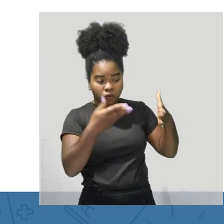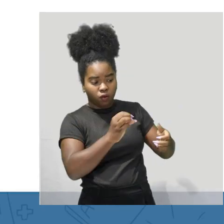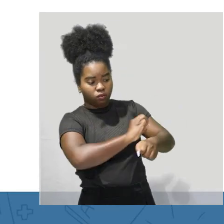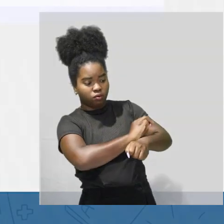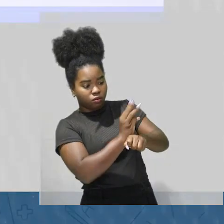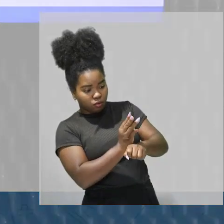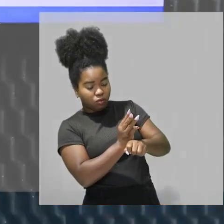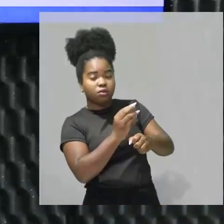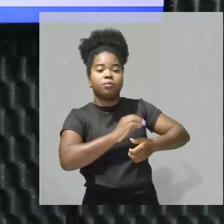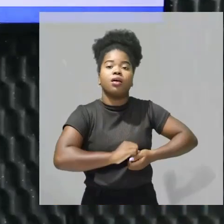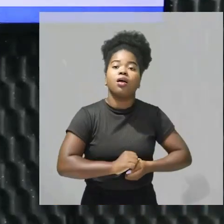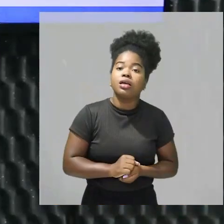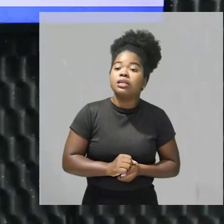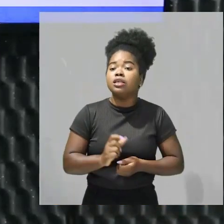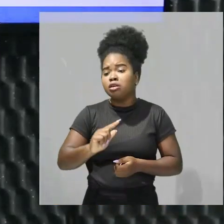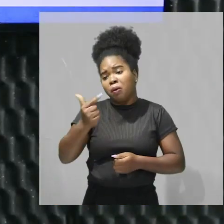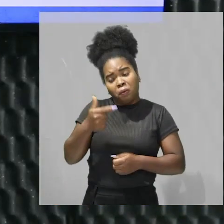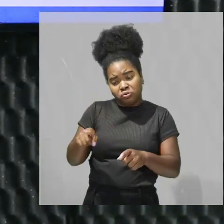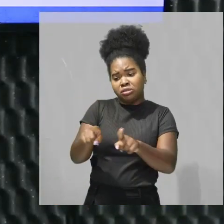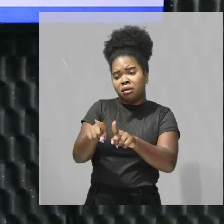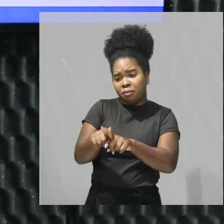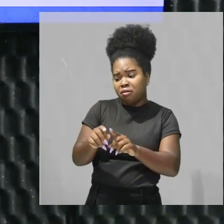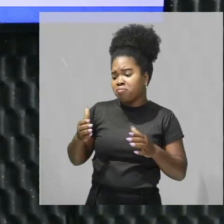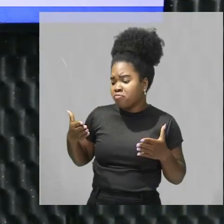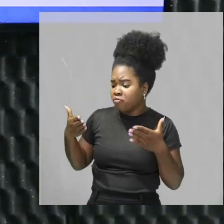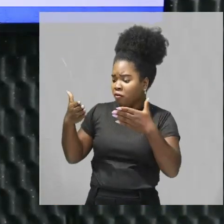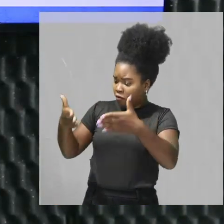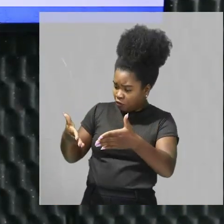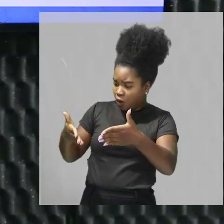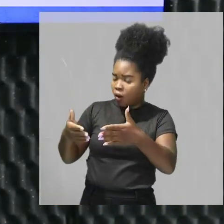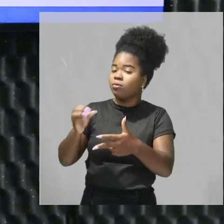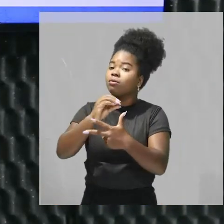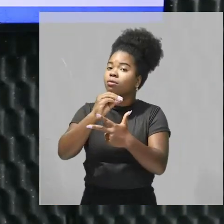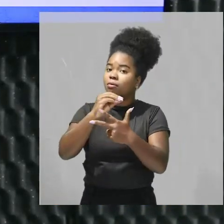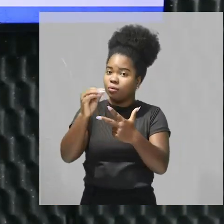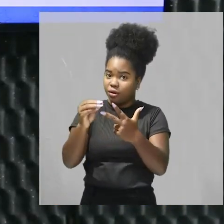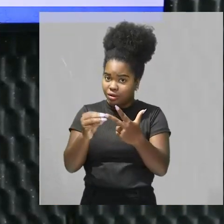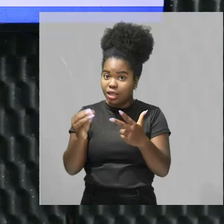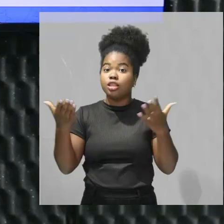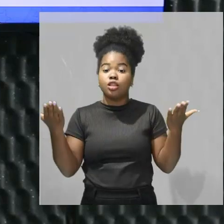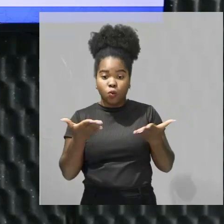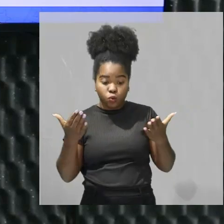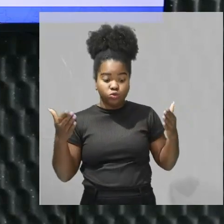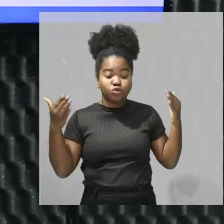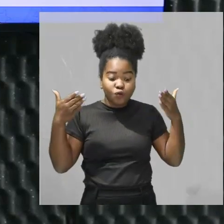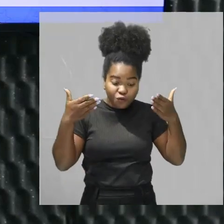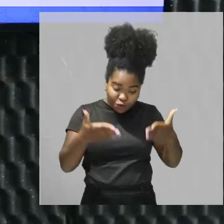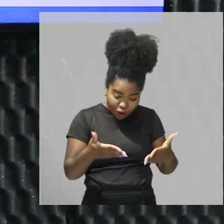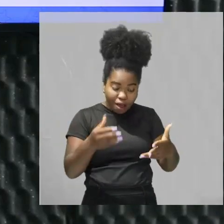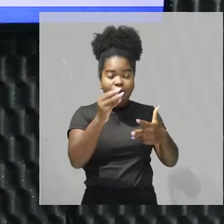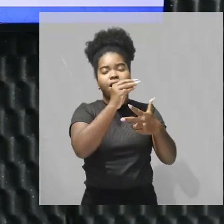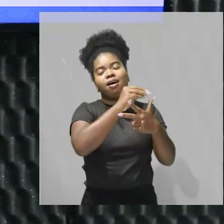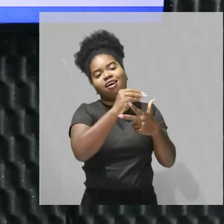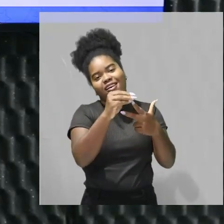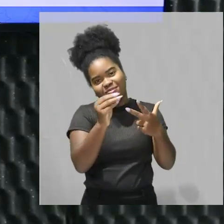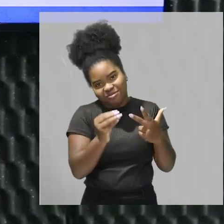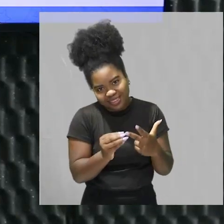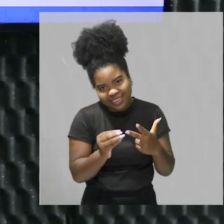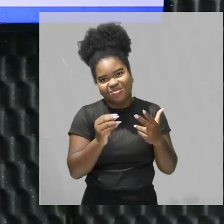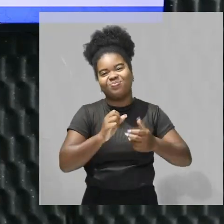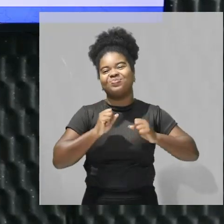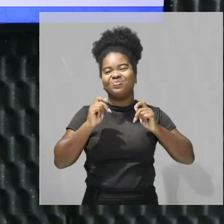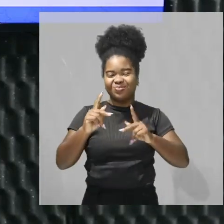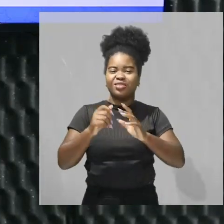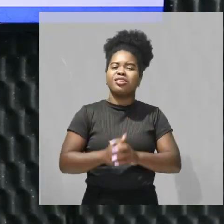UEMA, o PAIS UEMA, e outros teremos o foco como o Enem. Então hoje o nosso tema está voltado para o Enem.